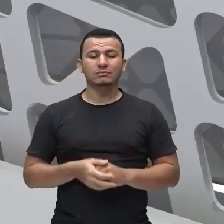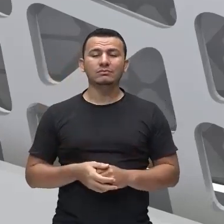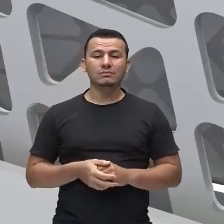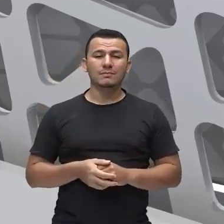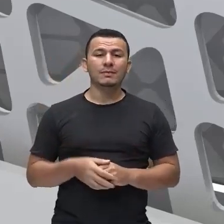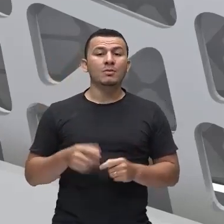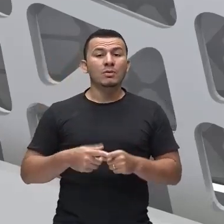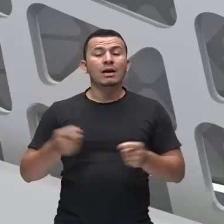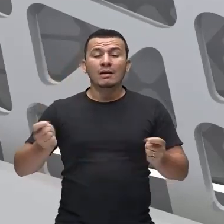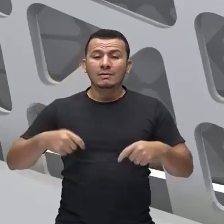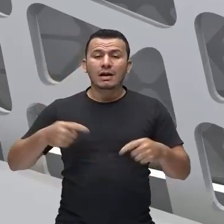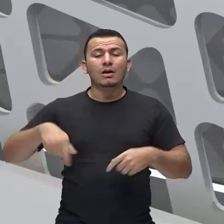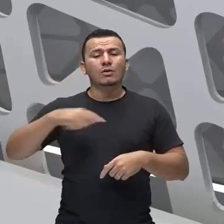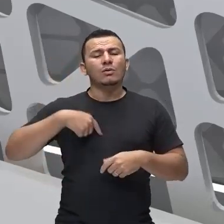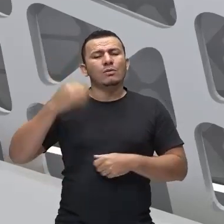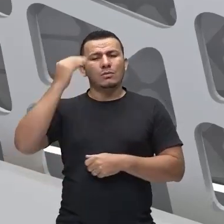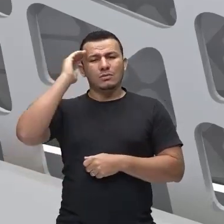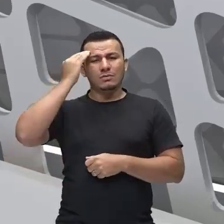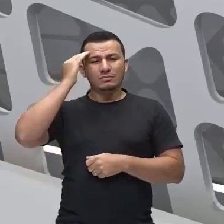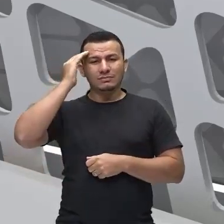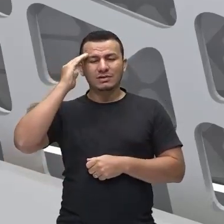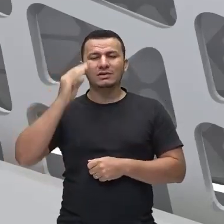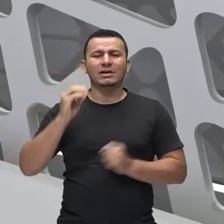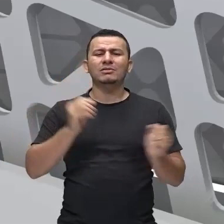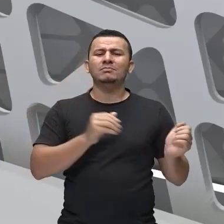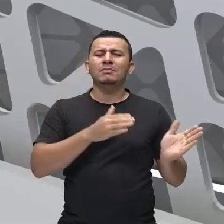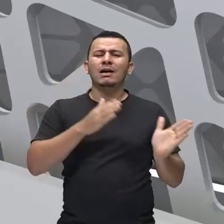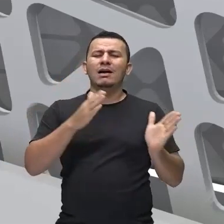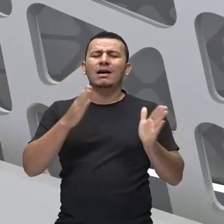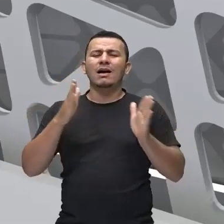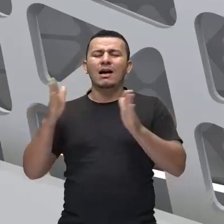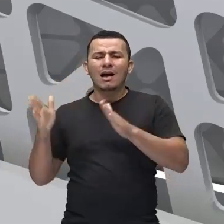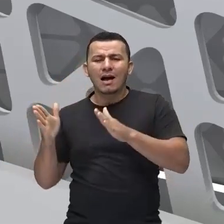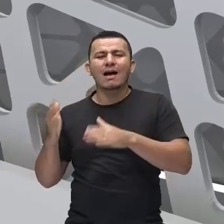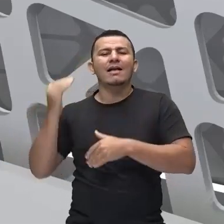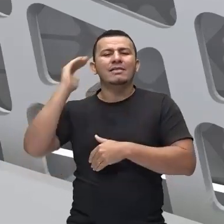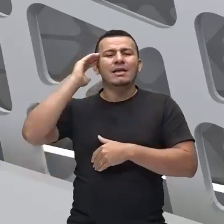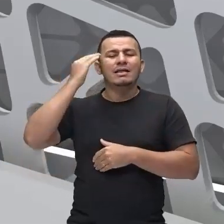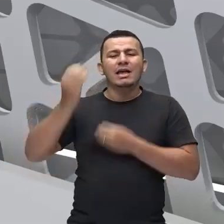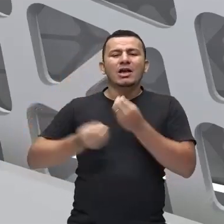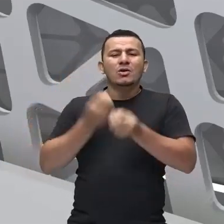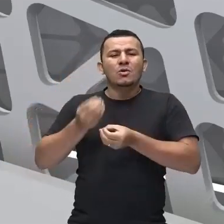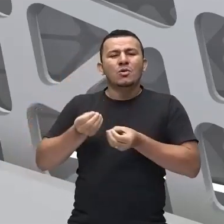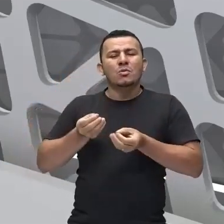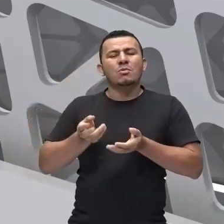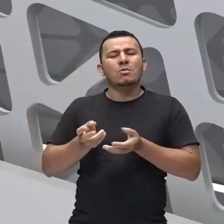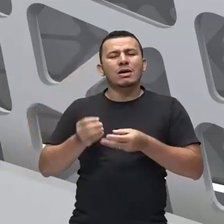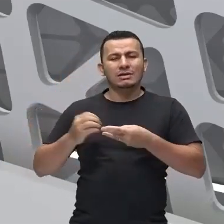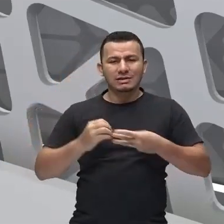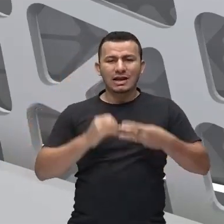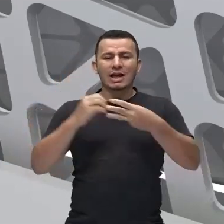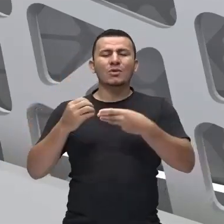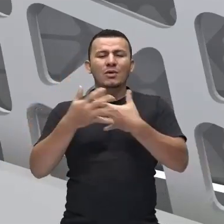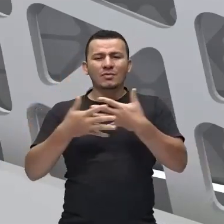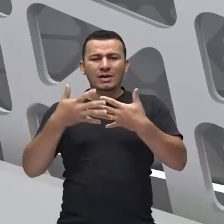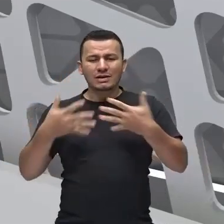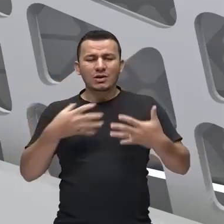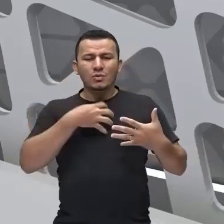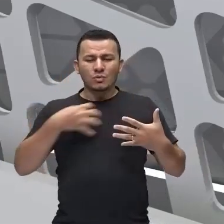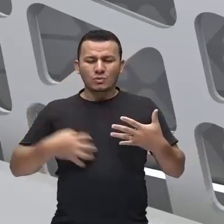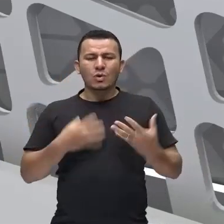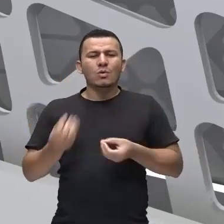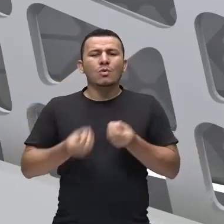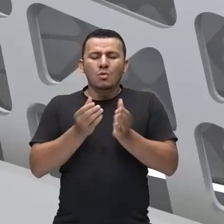consegue entender todo o nosso desenvolvimento, formação das nossas células, dos tecidos, dos órgãos, como